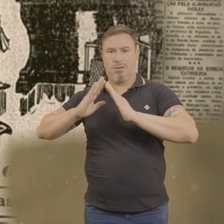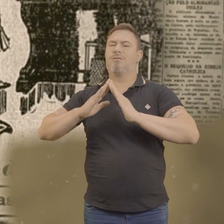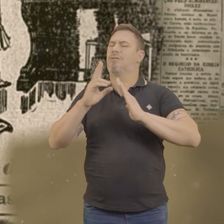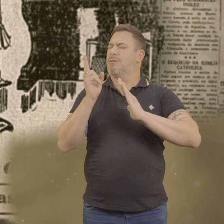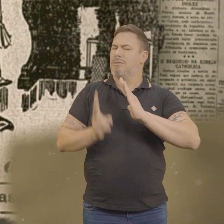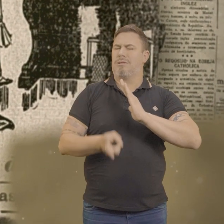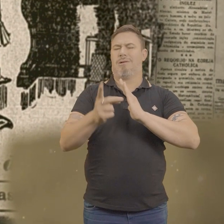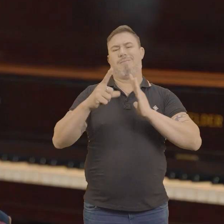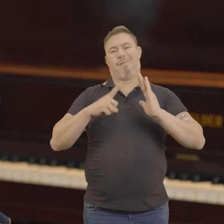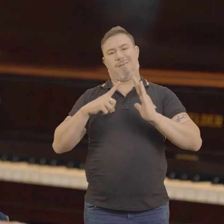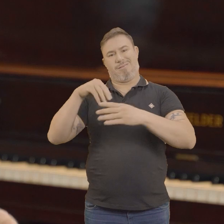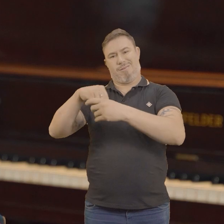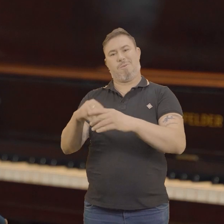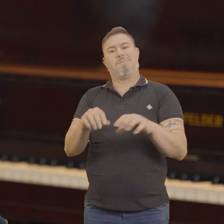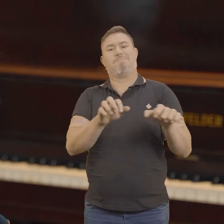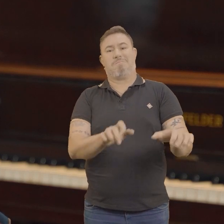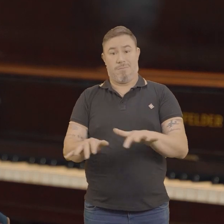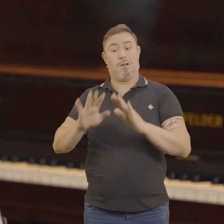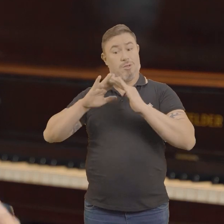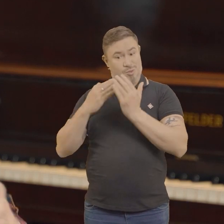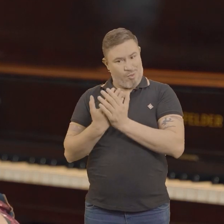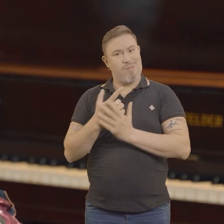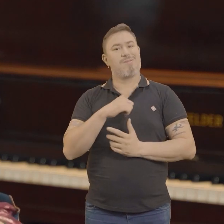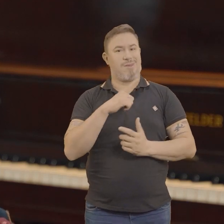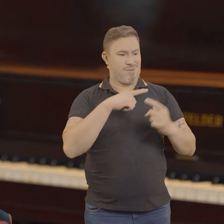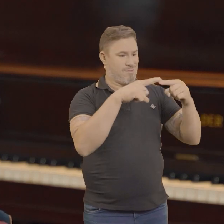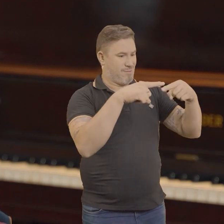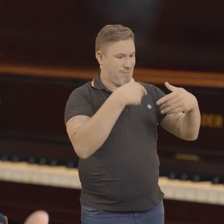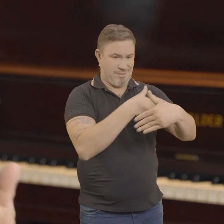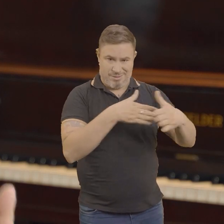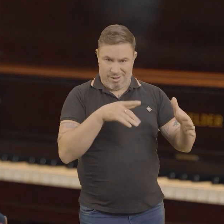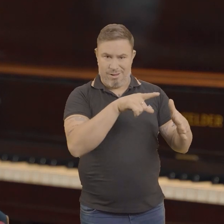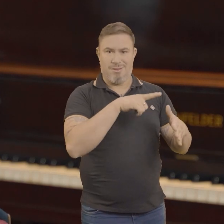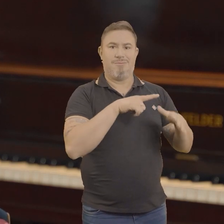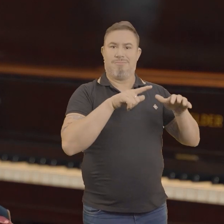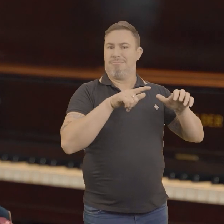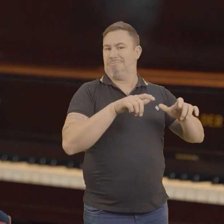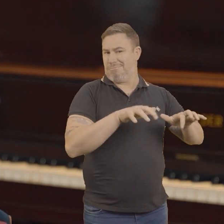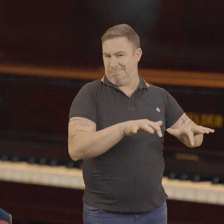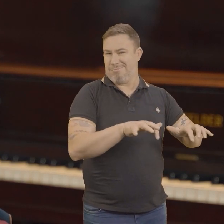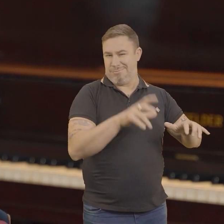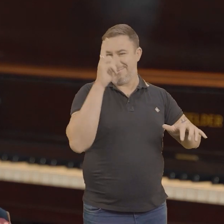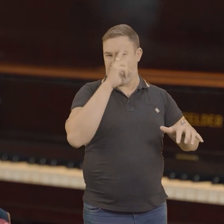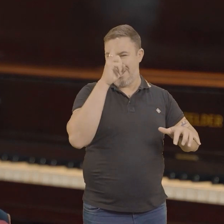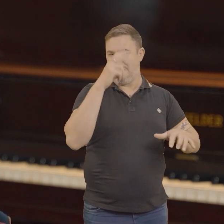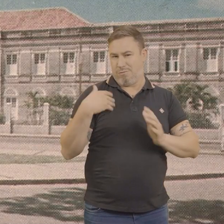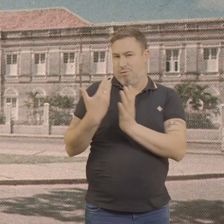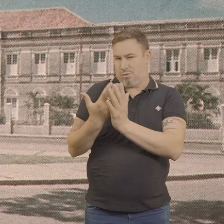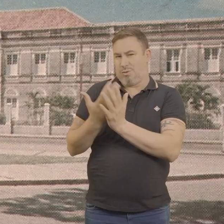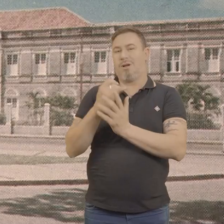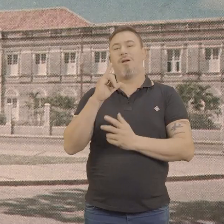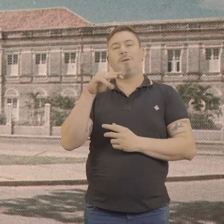tinham um piano. Os colégios também tinham suas salinhas com piano. Me lembra que eu fui estudar no Colégio da